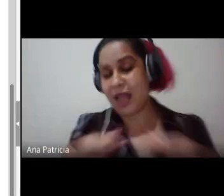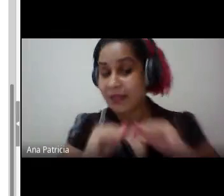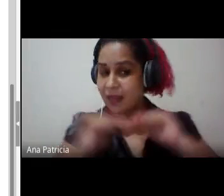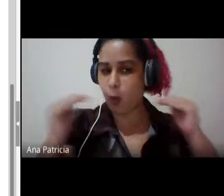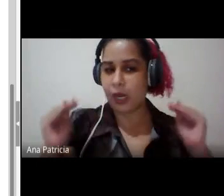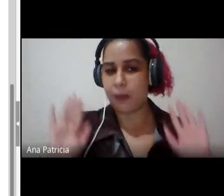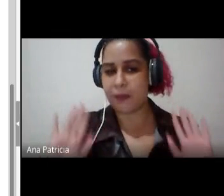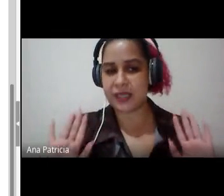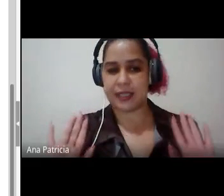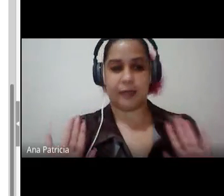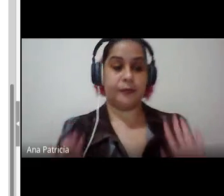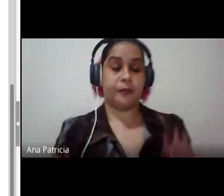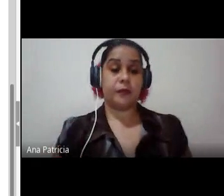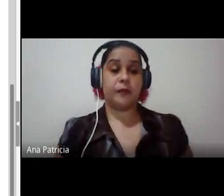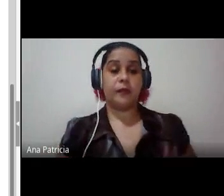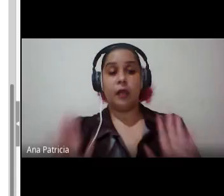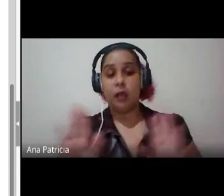Né? Dá tranquilinho para fazer.